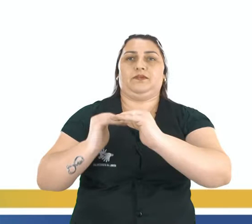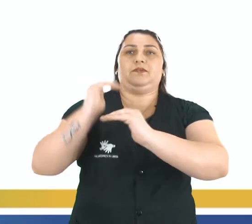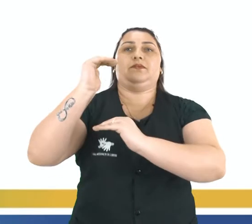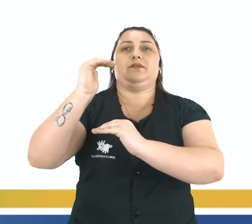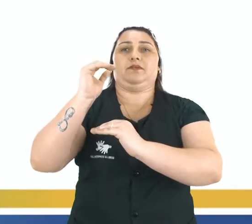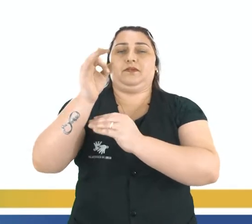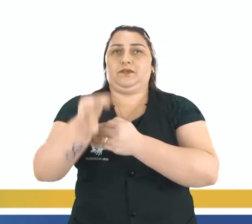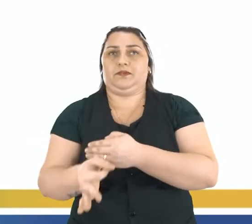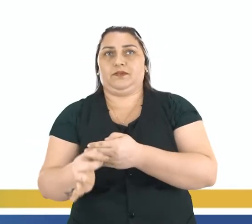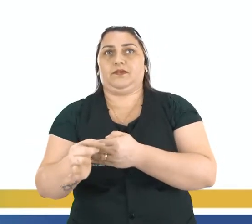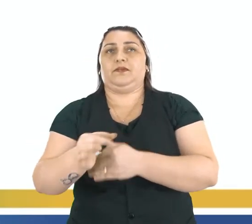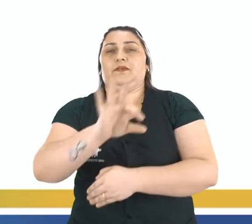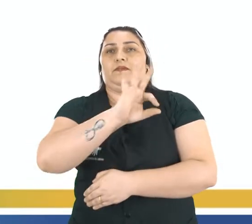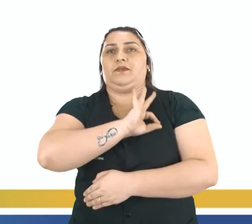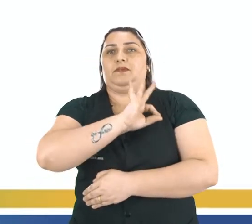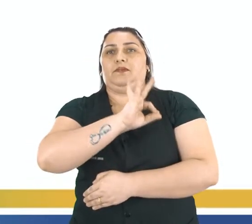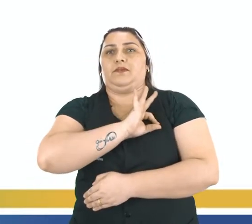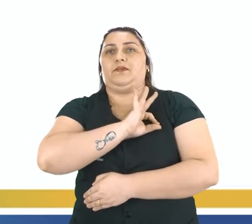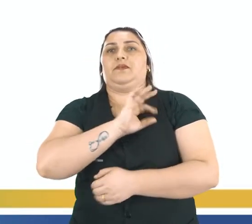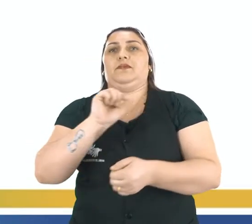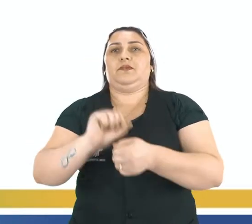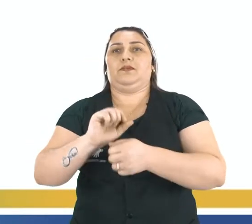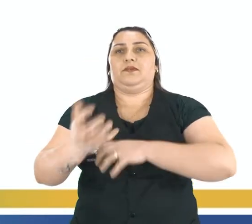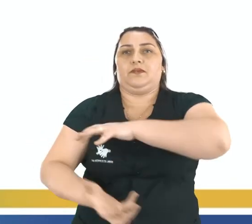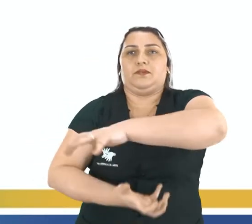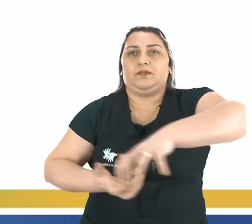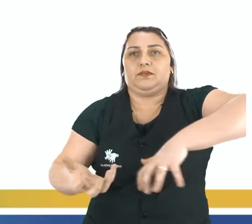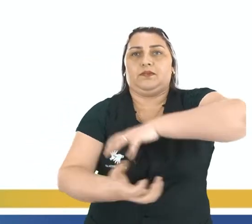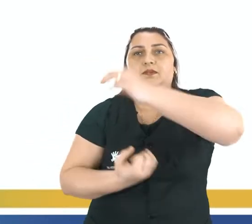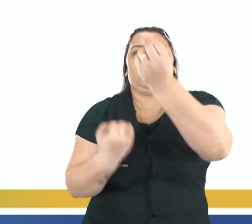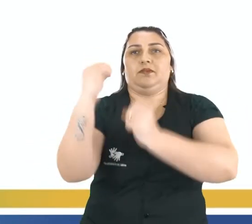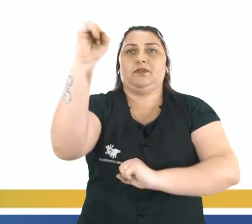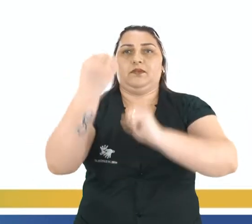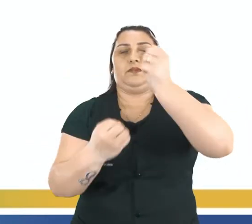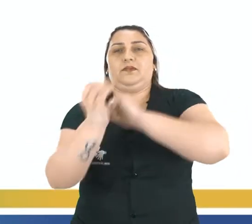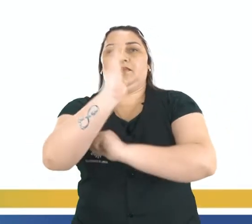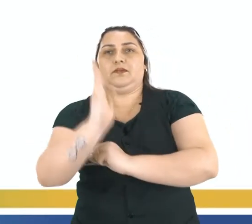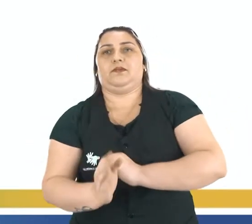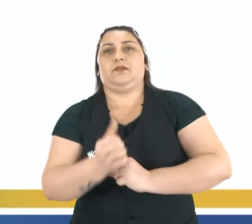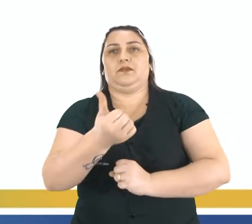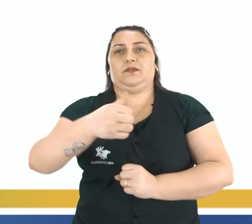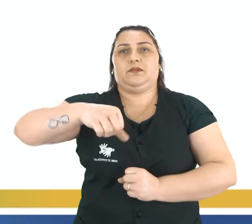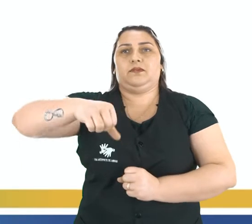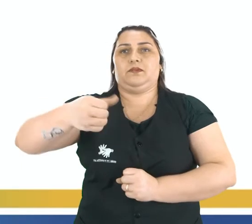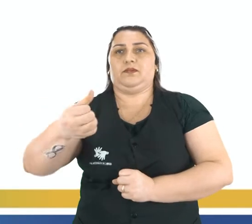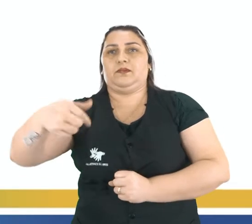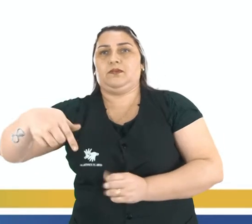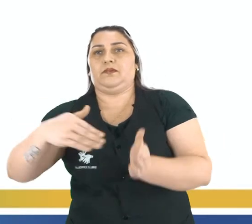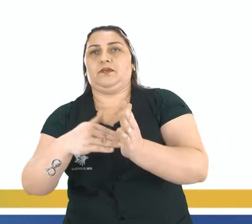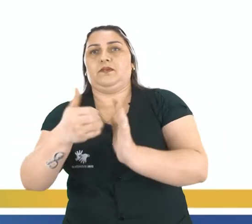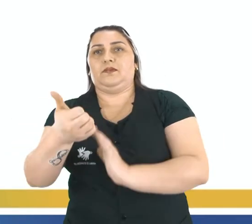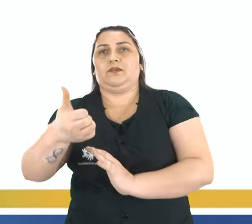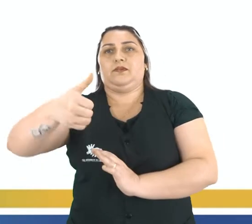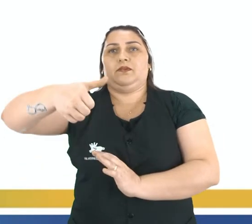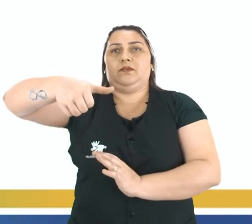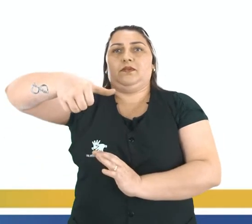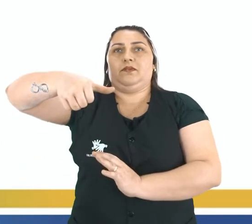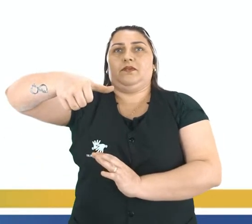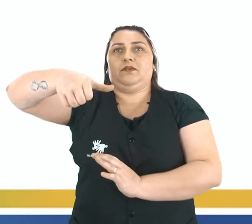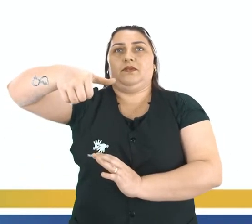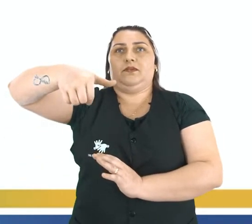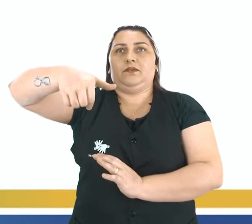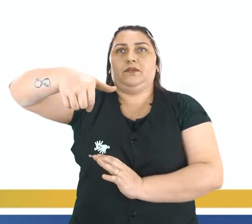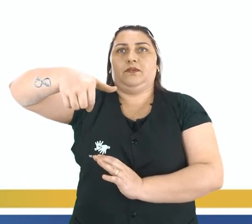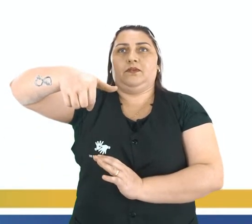certo? Os militares, eles fizeram a Revolução Industrial no Brasil. O período de 1967 a 1979